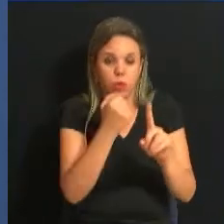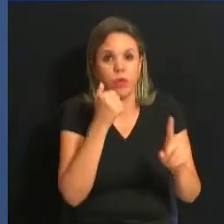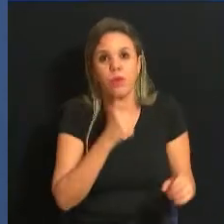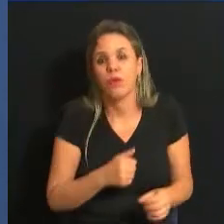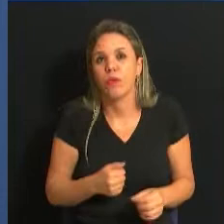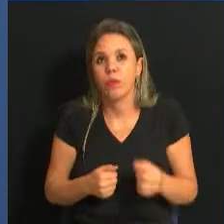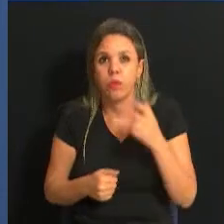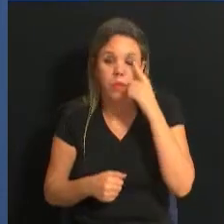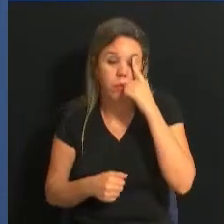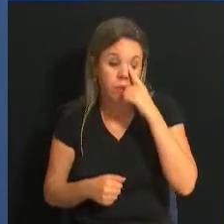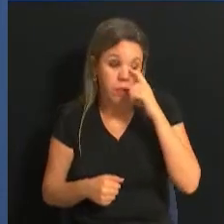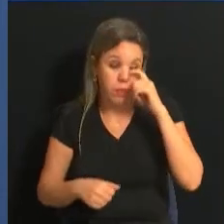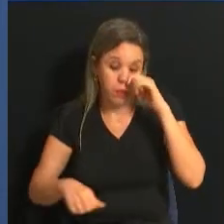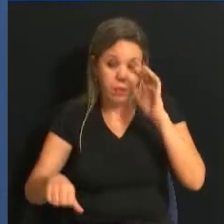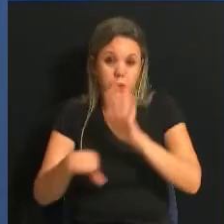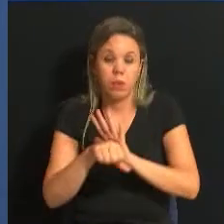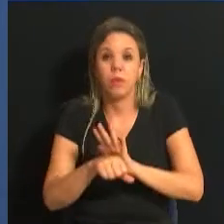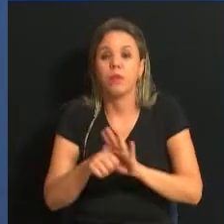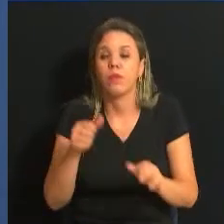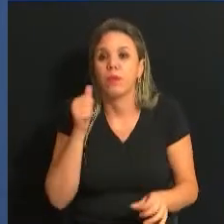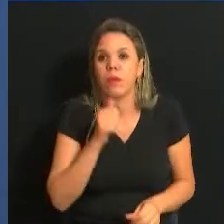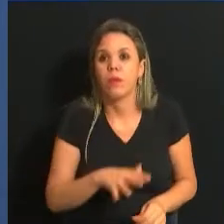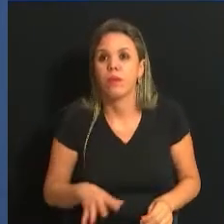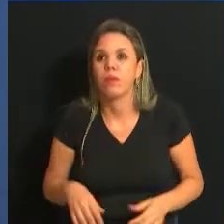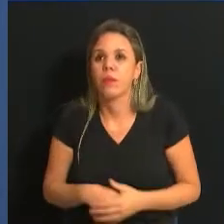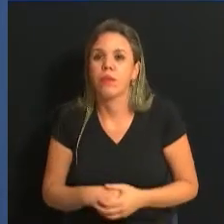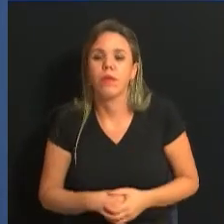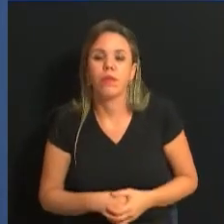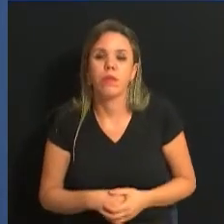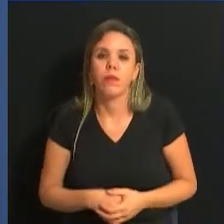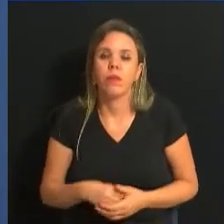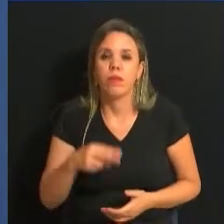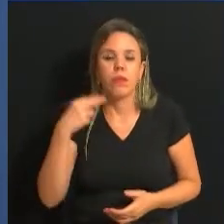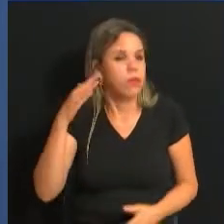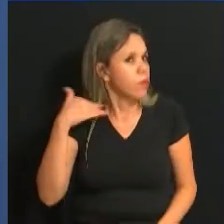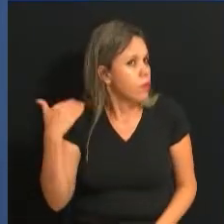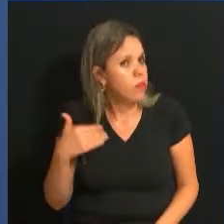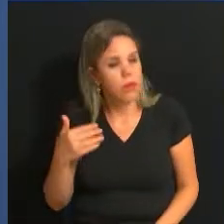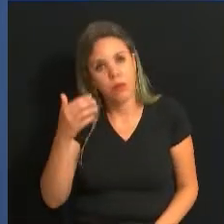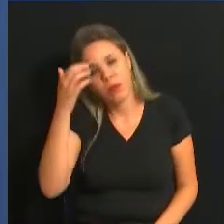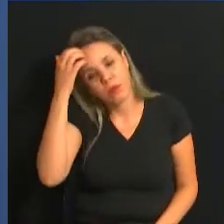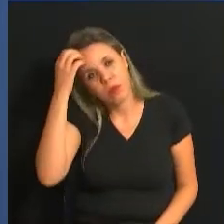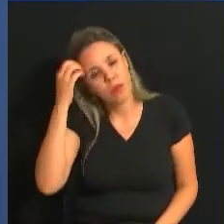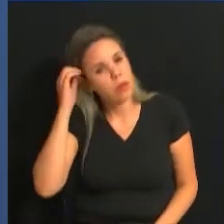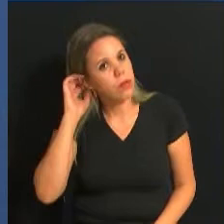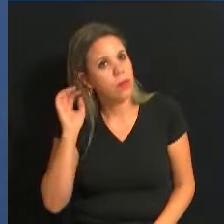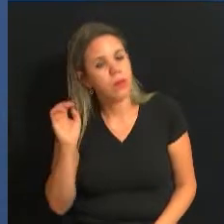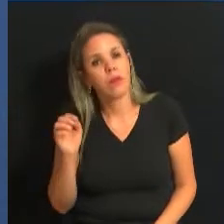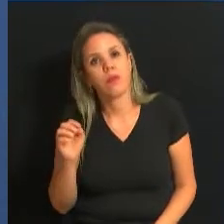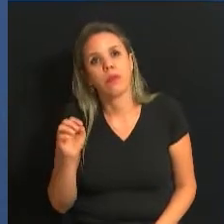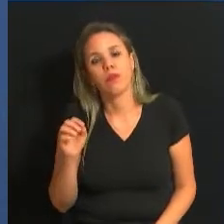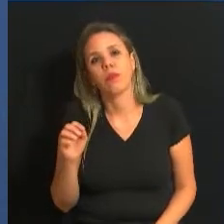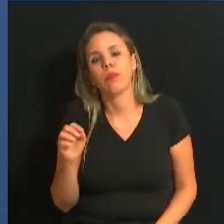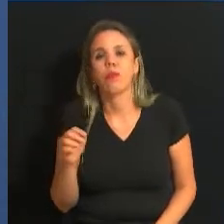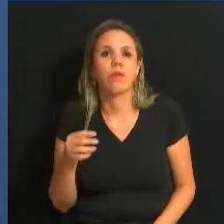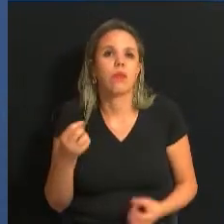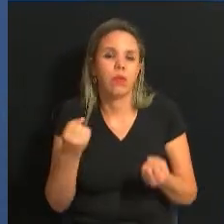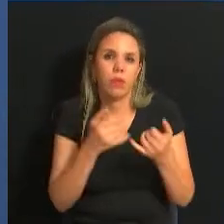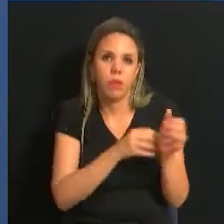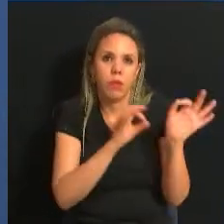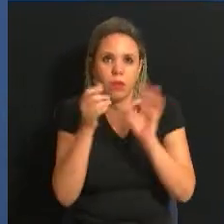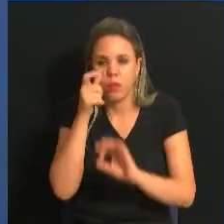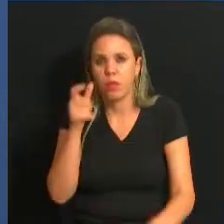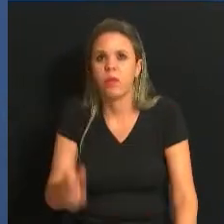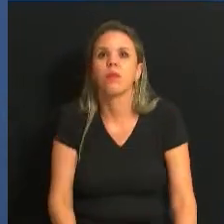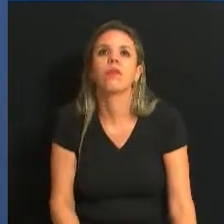crimes em relação à mulher. E a Mariana, a nossa repórter Mariana Meira, acompanhou tudo e conta